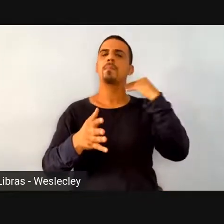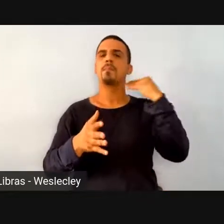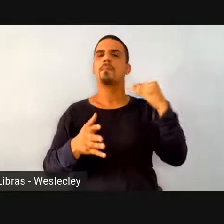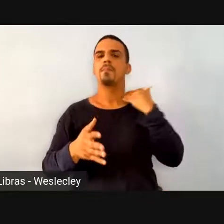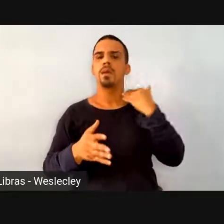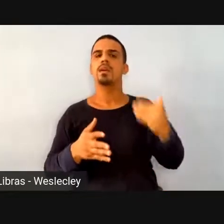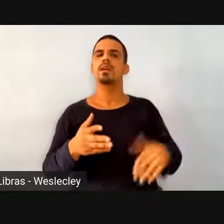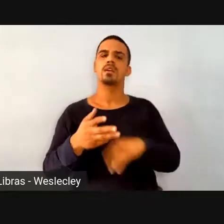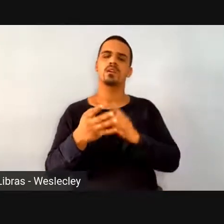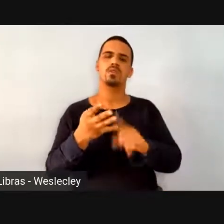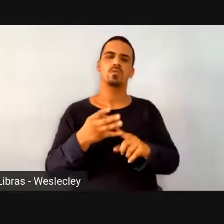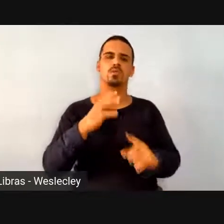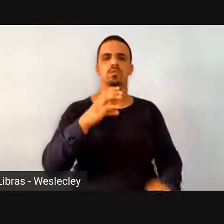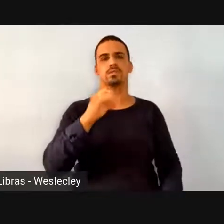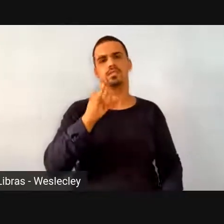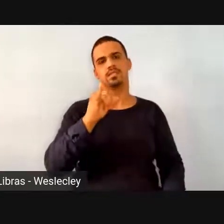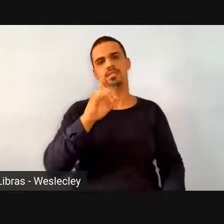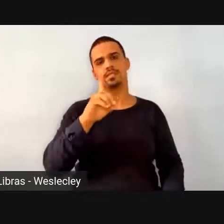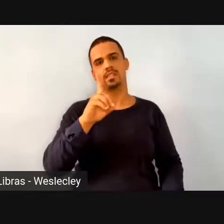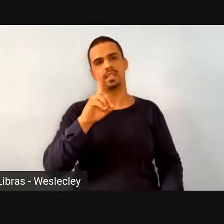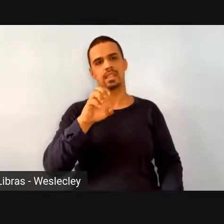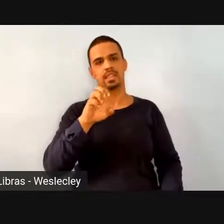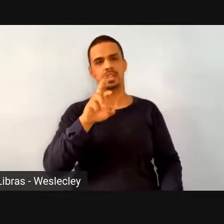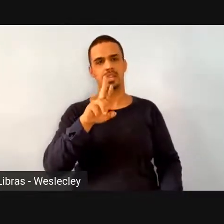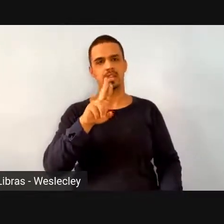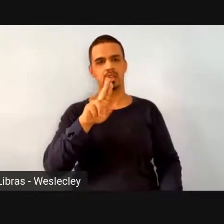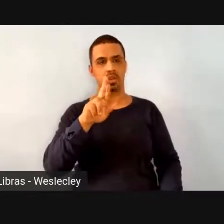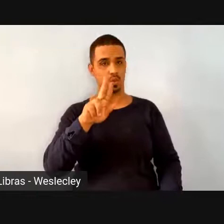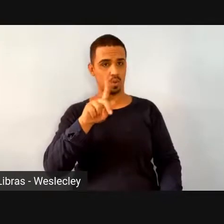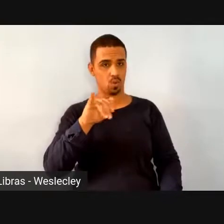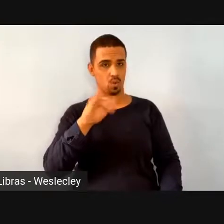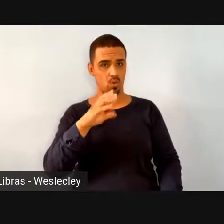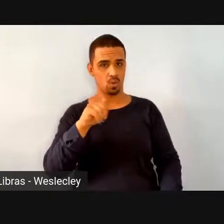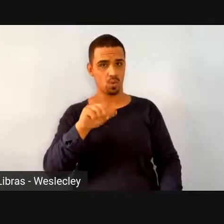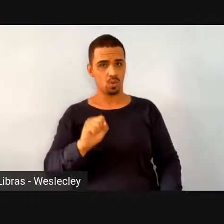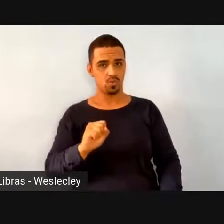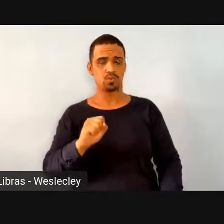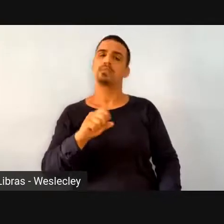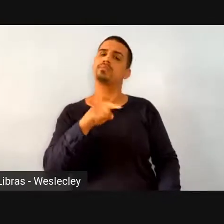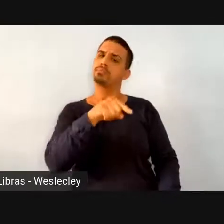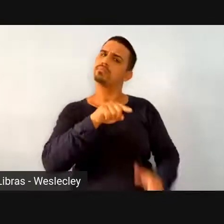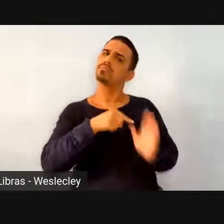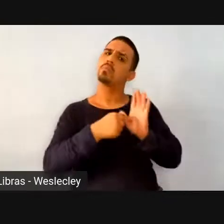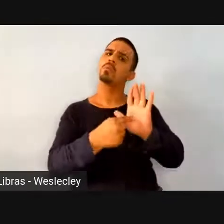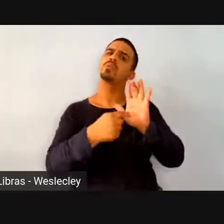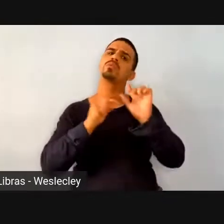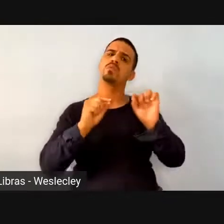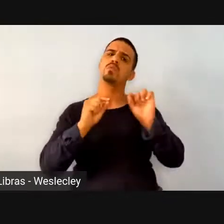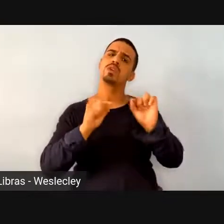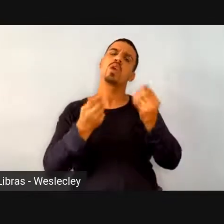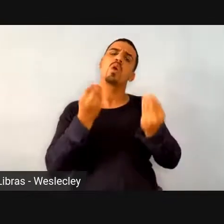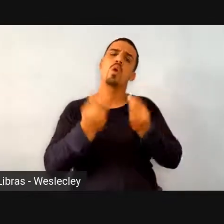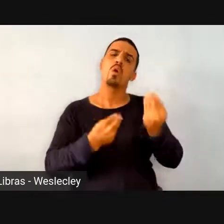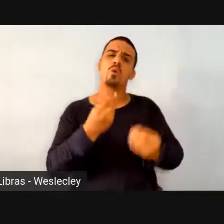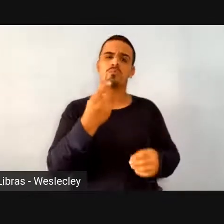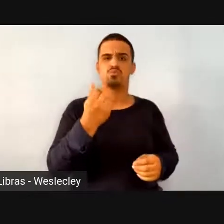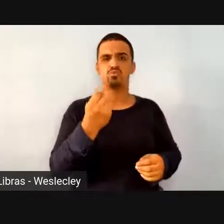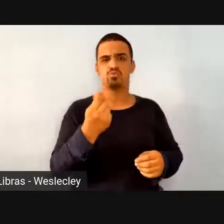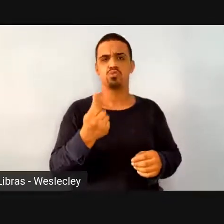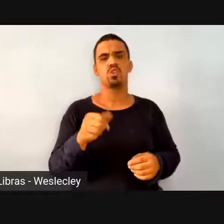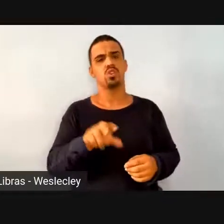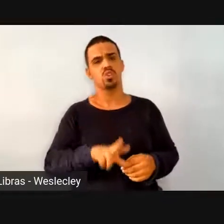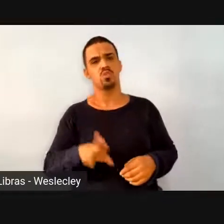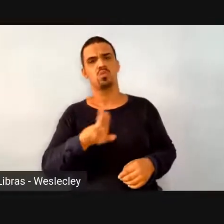siderúrgicas, né? E isso expõe, de uma certa forma, como que o dinheiro passou a ser usado aí,